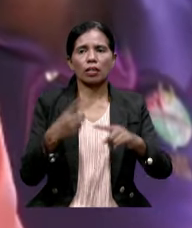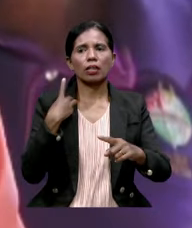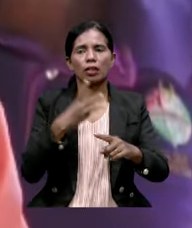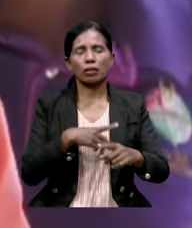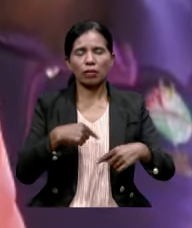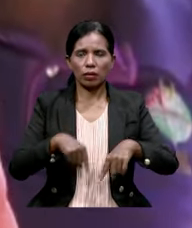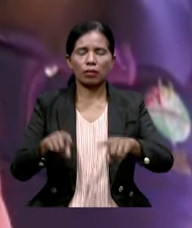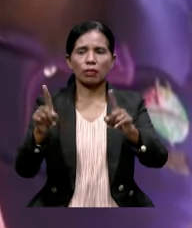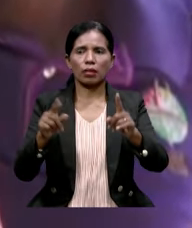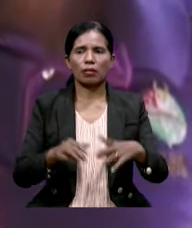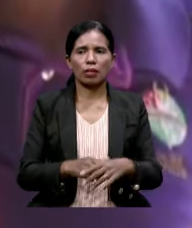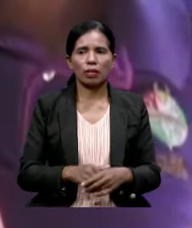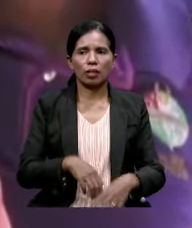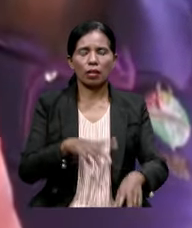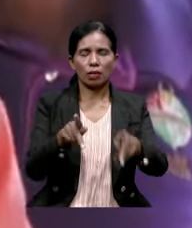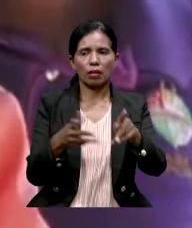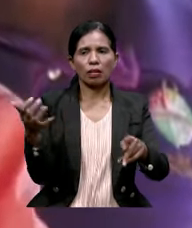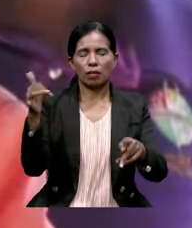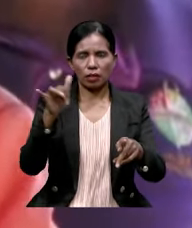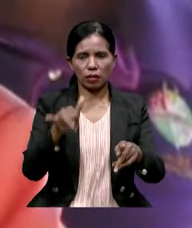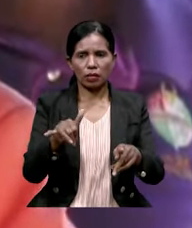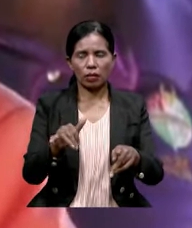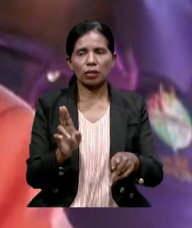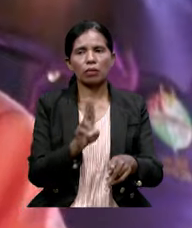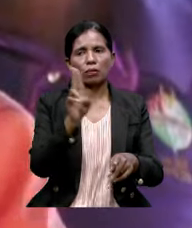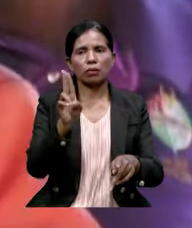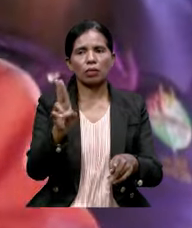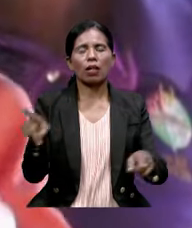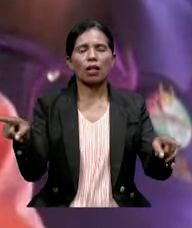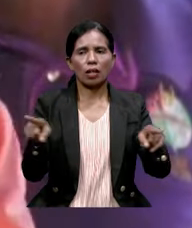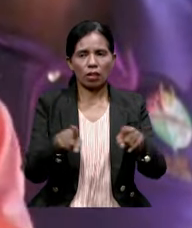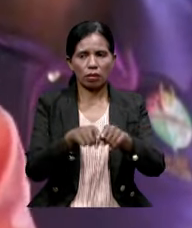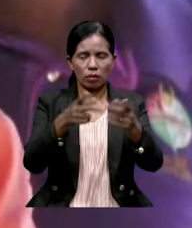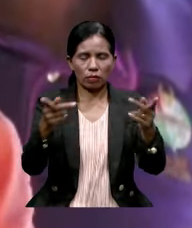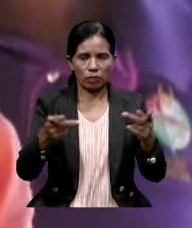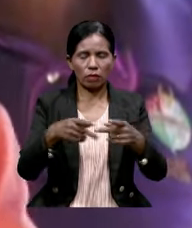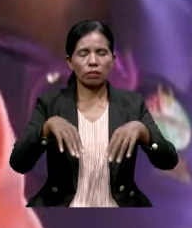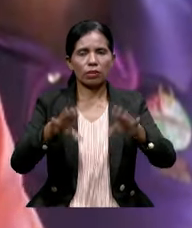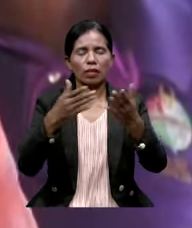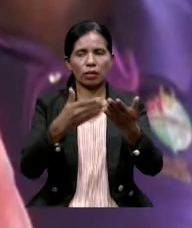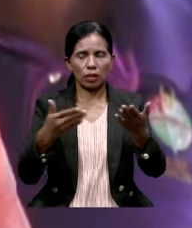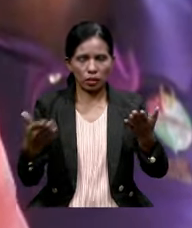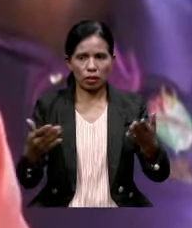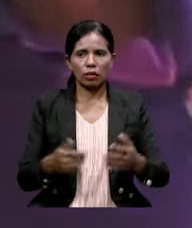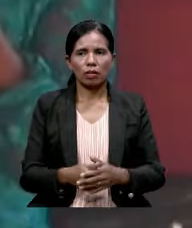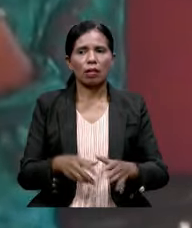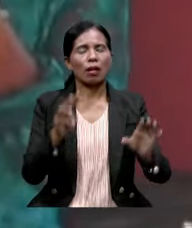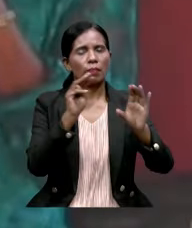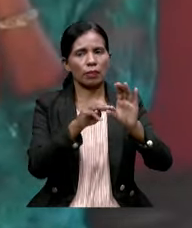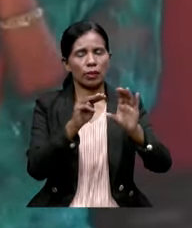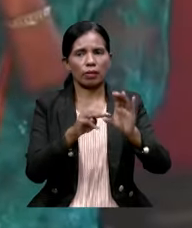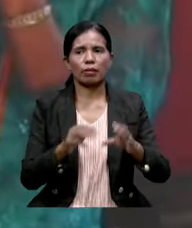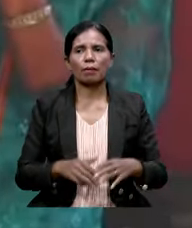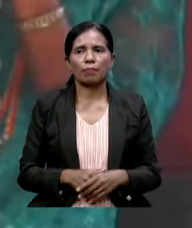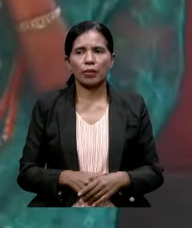fila, kumudia dan sira si uza fali sai hanesan fati fan sasan, kata merkaru.